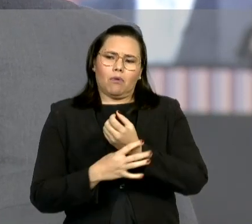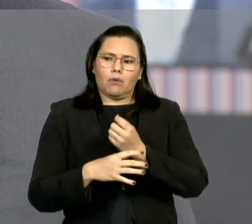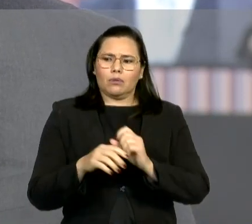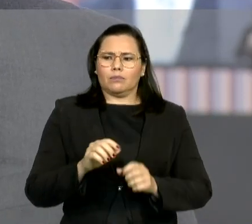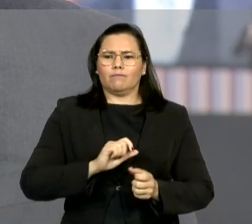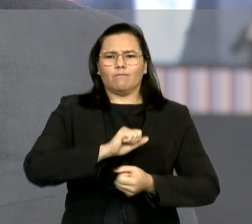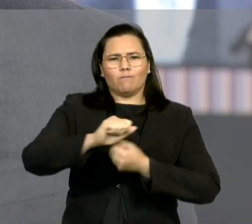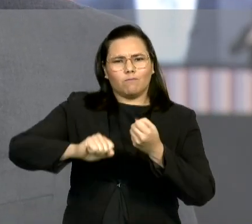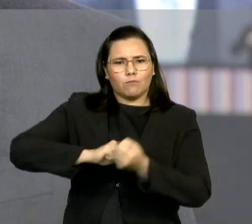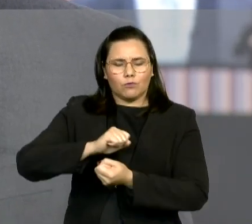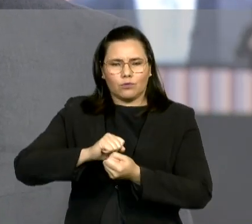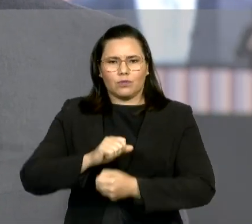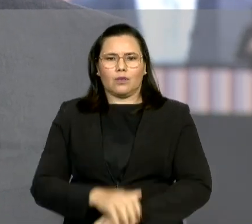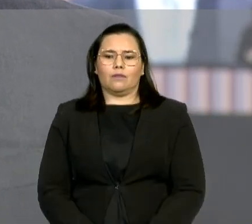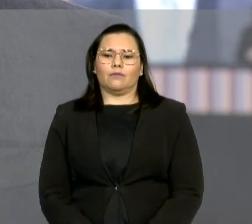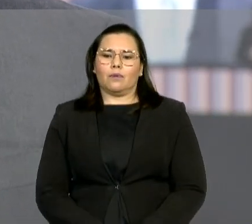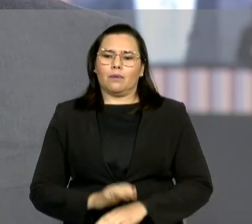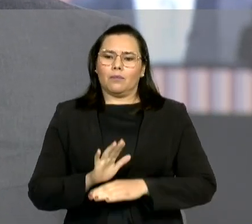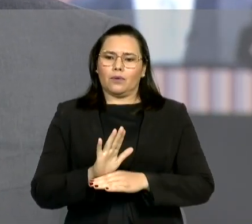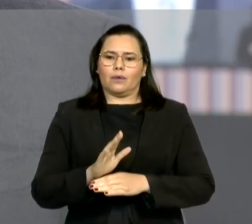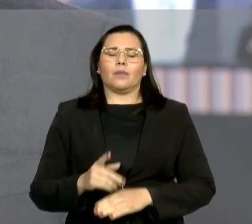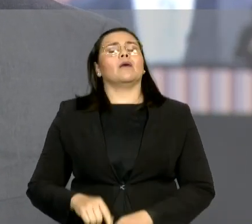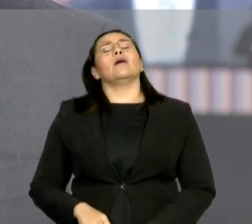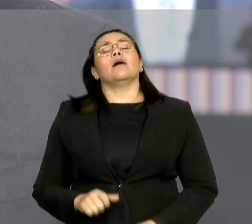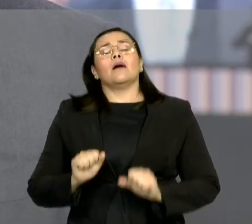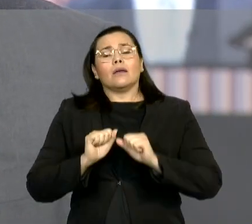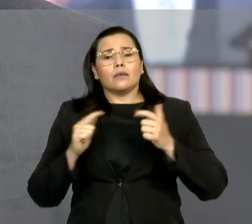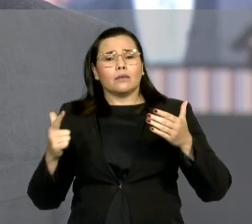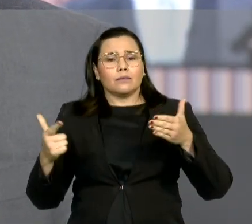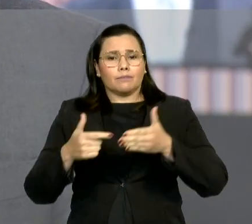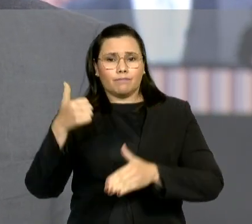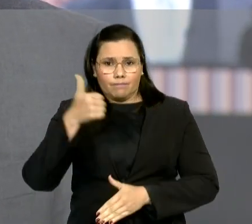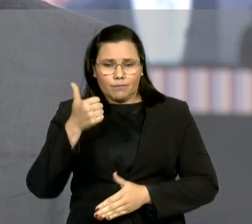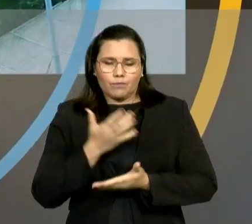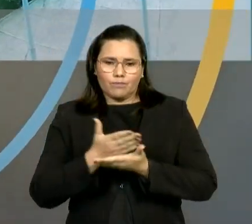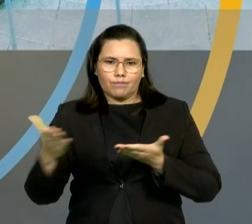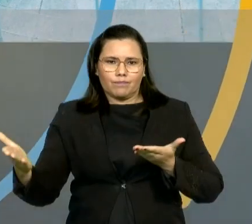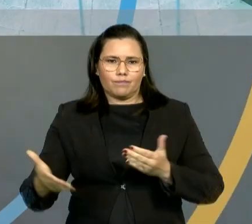artesanato maranhense. O Assembleia em Foco, primeira edição, está começando.